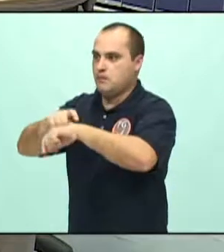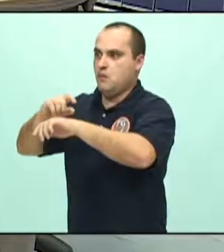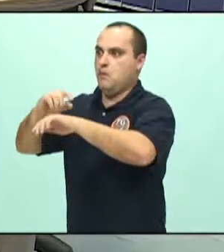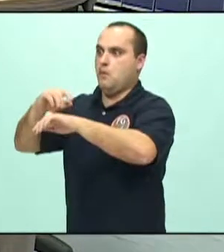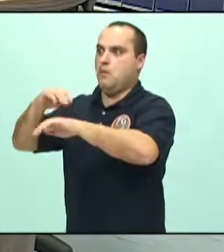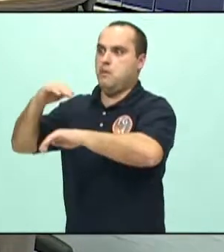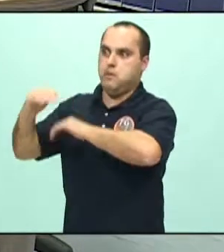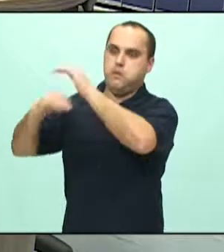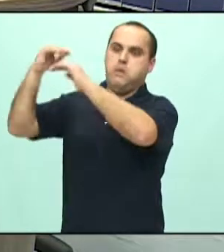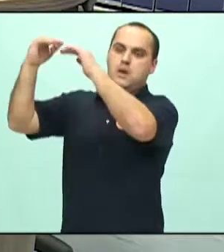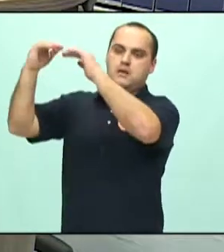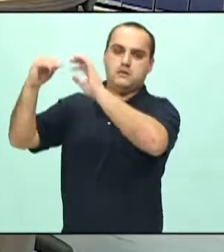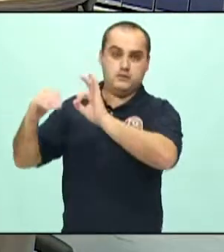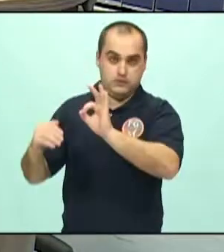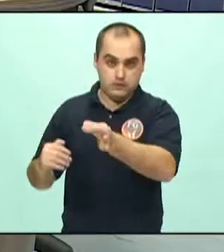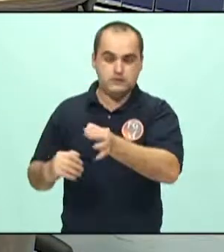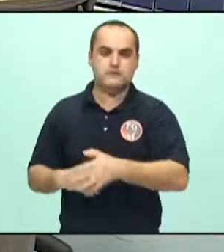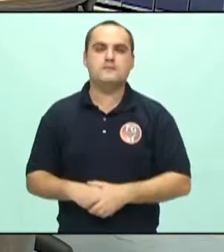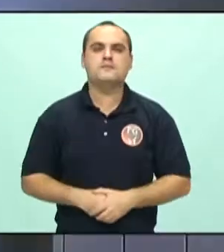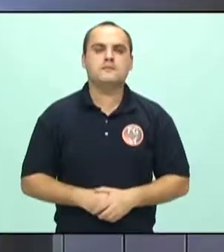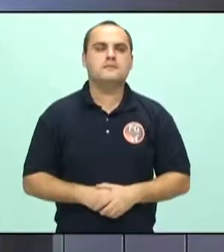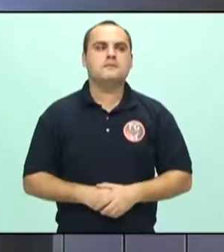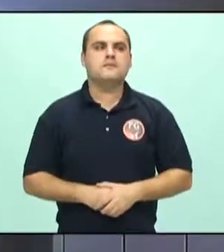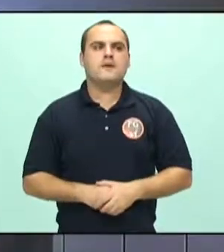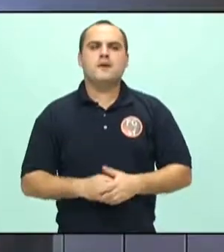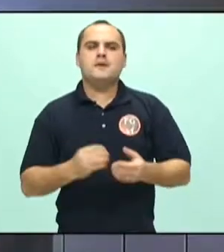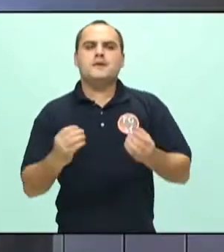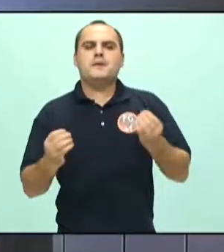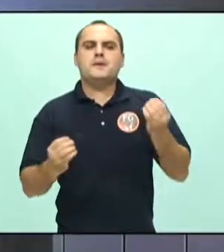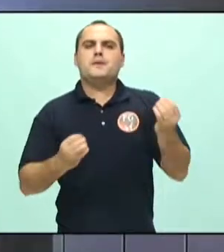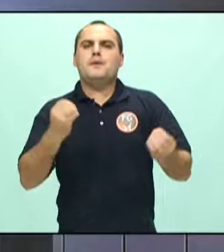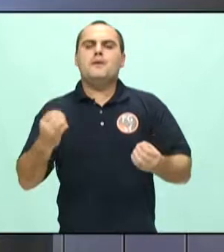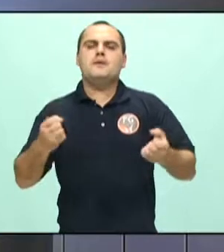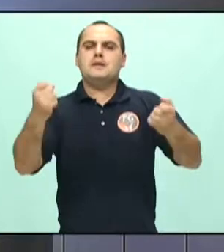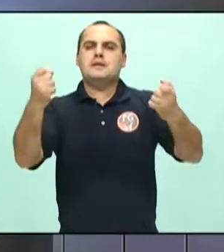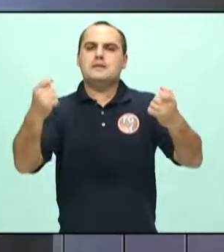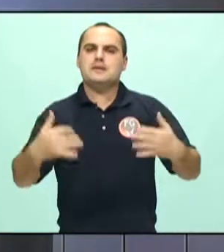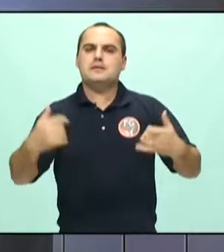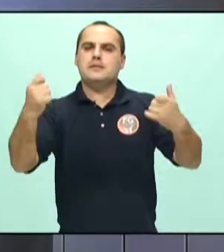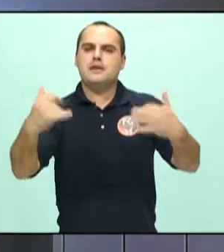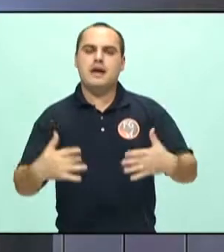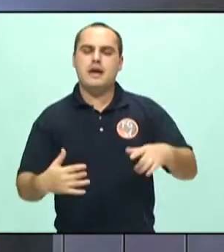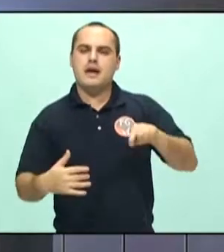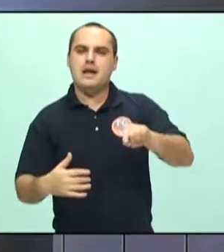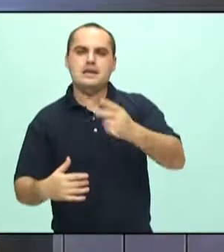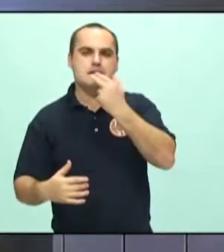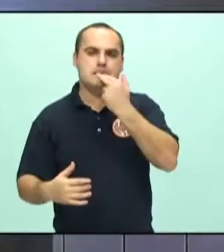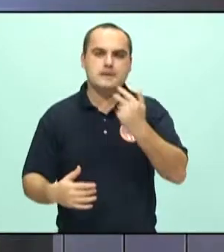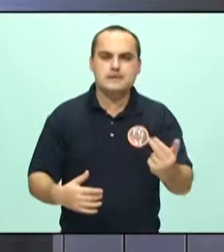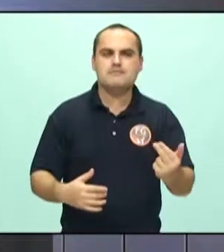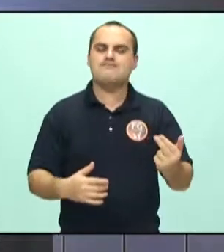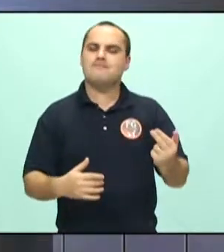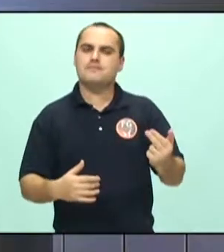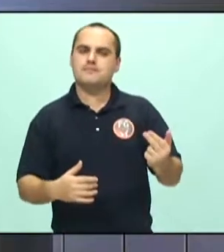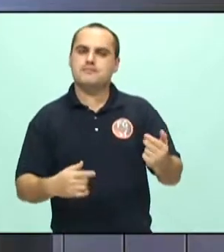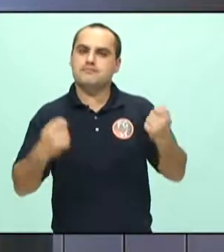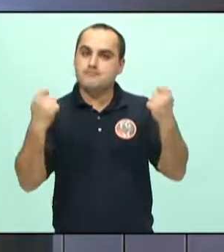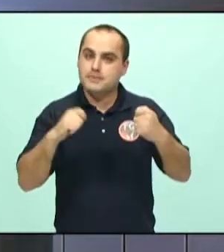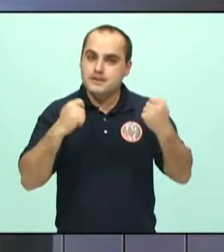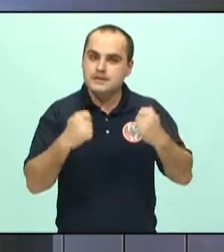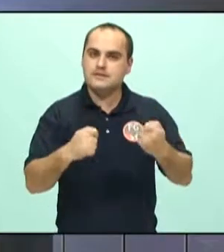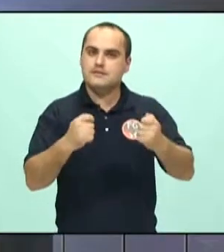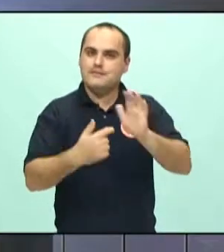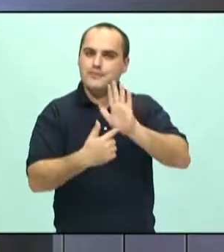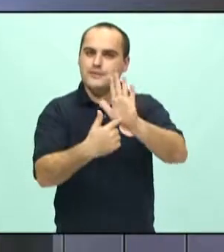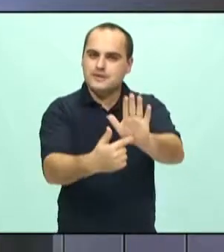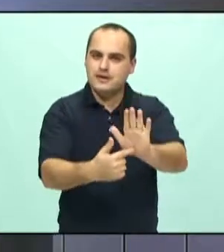Contar um pouco disso de forma assim que possa deixar clara a posição do porto